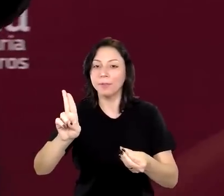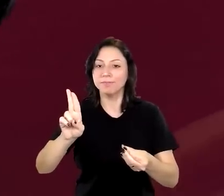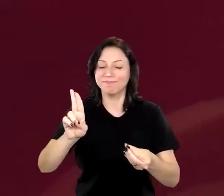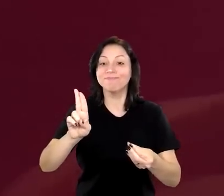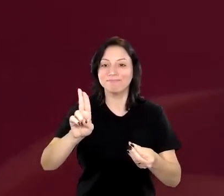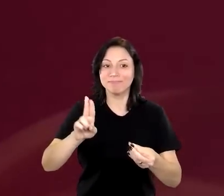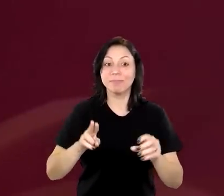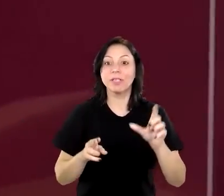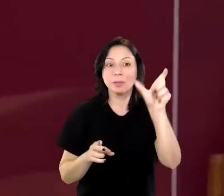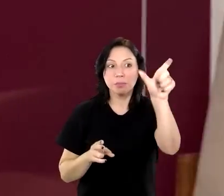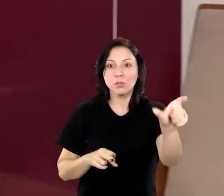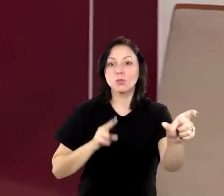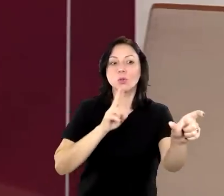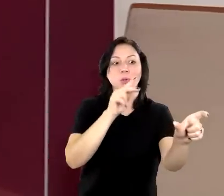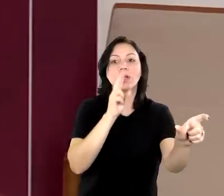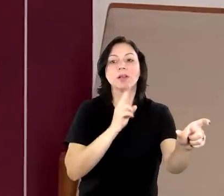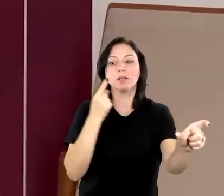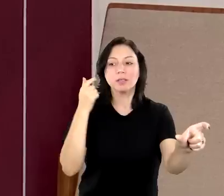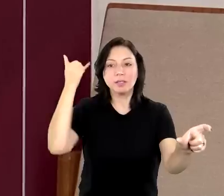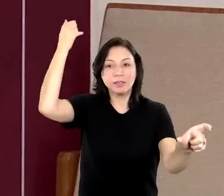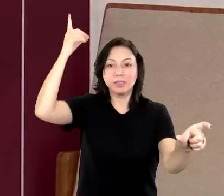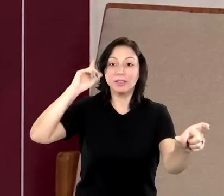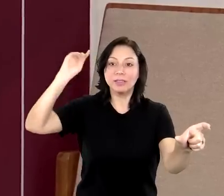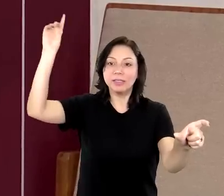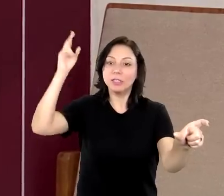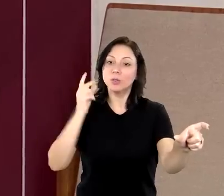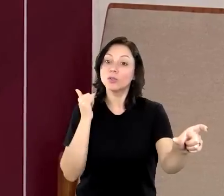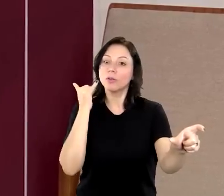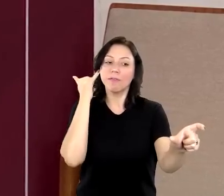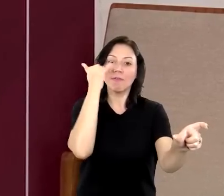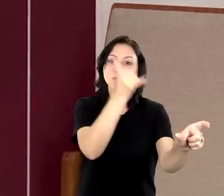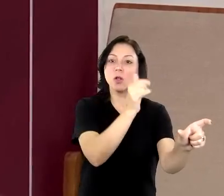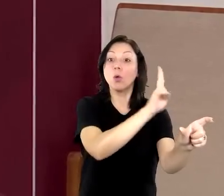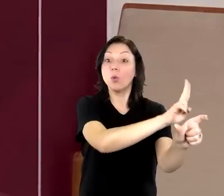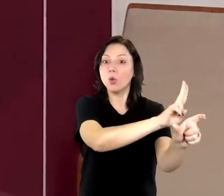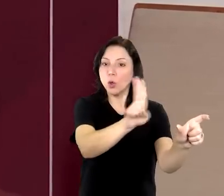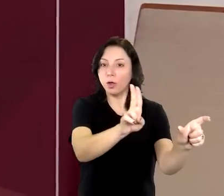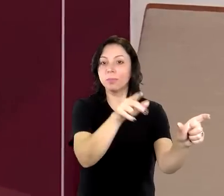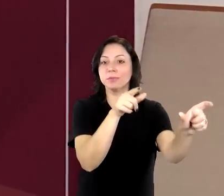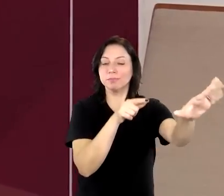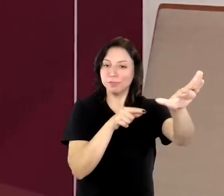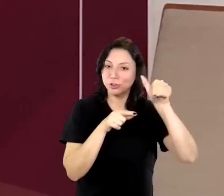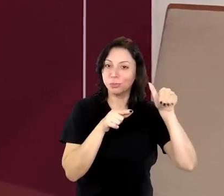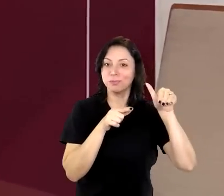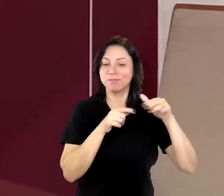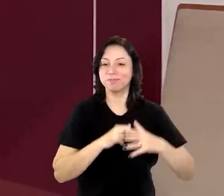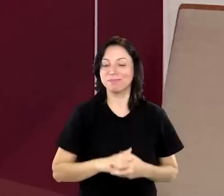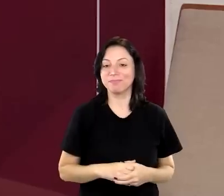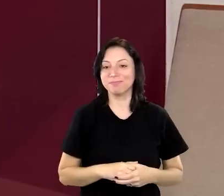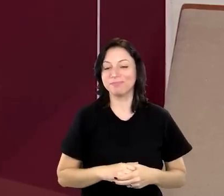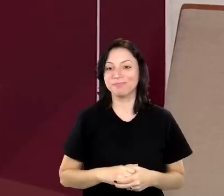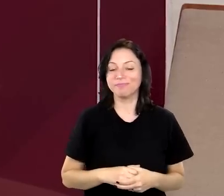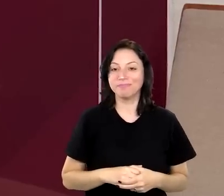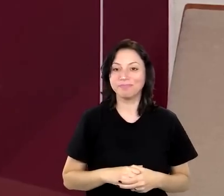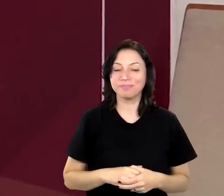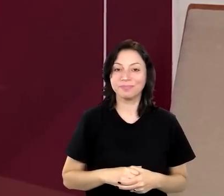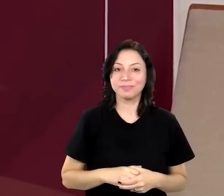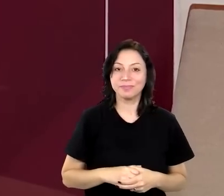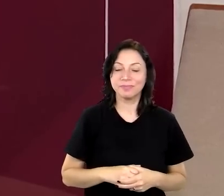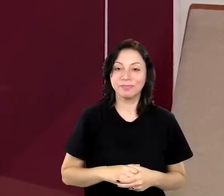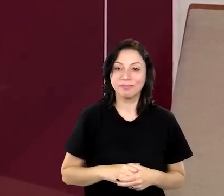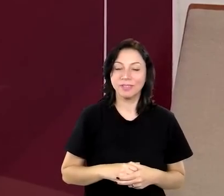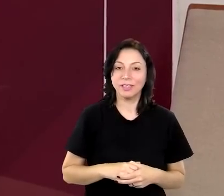Nós paramos lá em Jericó. E lá na cidade de Jericó, que está a domínio dos palestinos, tem um